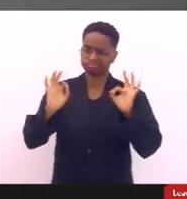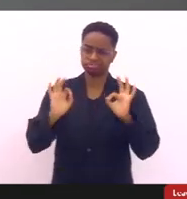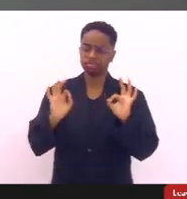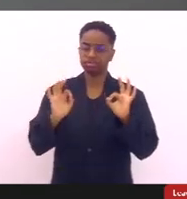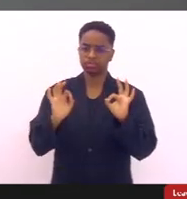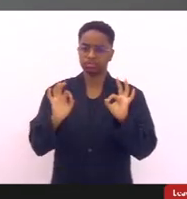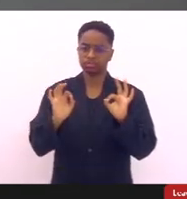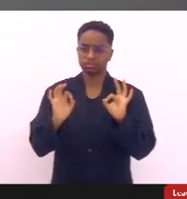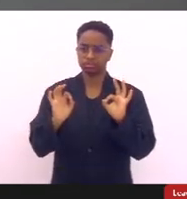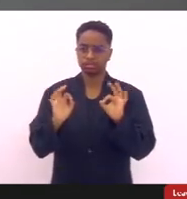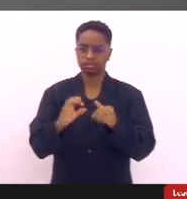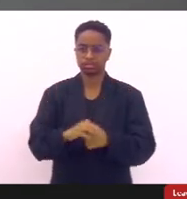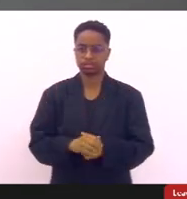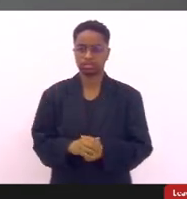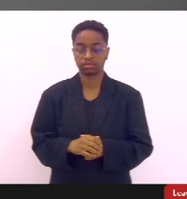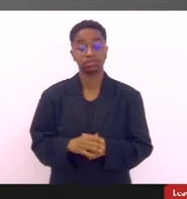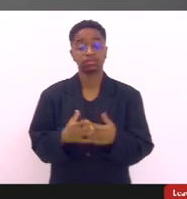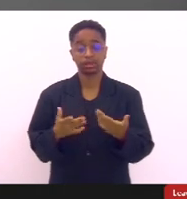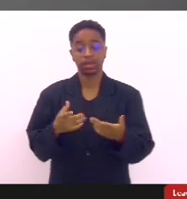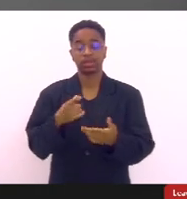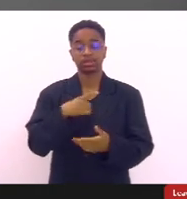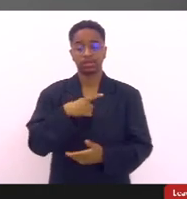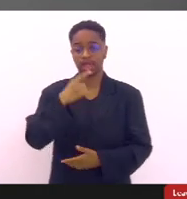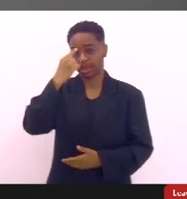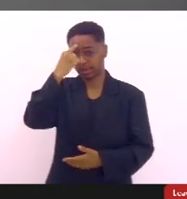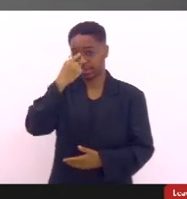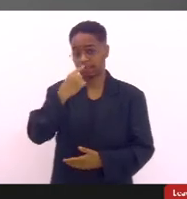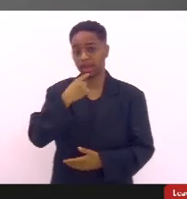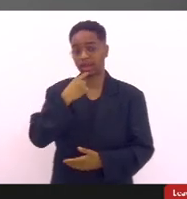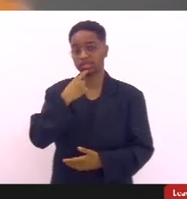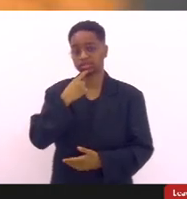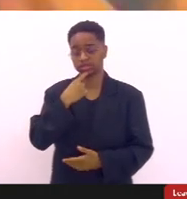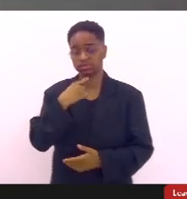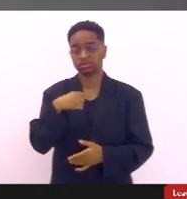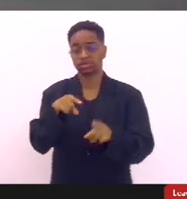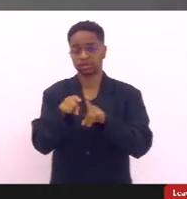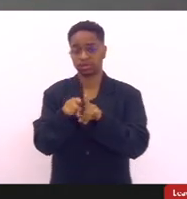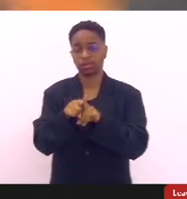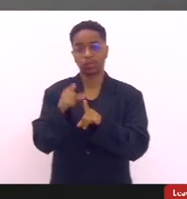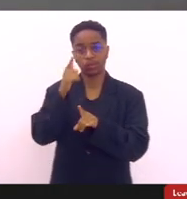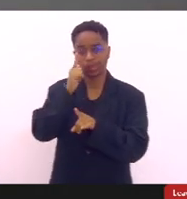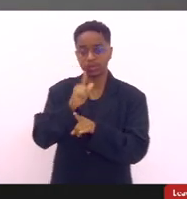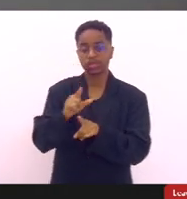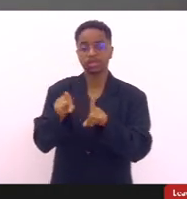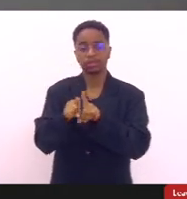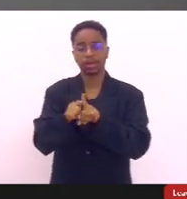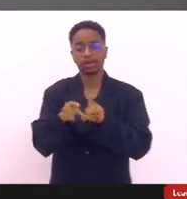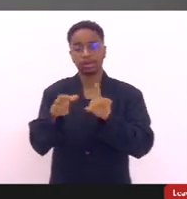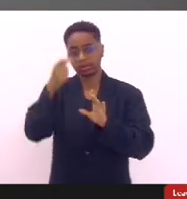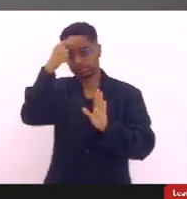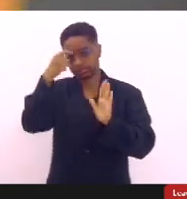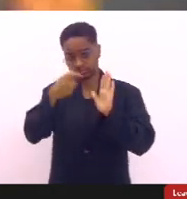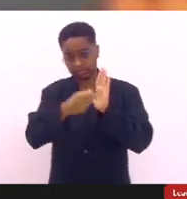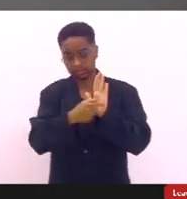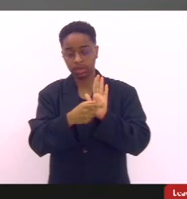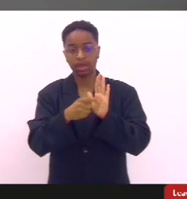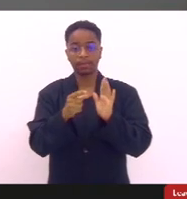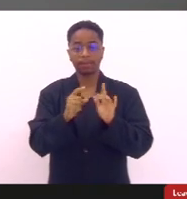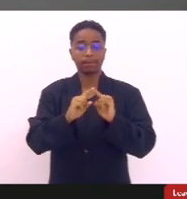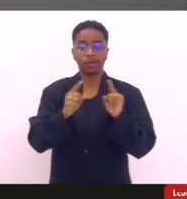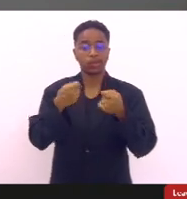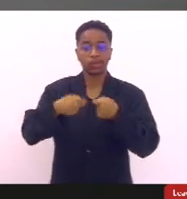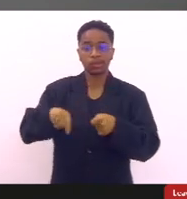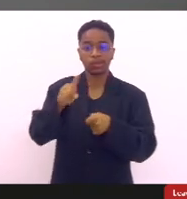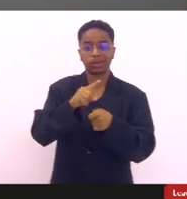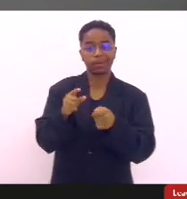porque temos a digitalização de imagem, nós temos o programa de inteligência artificial, que não precisa